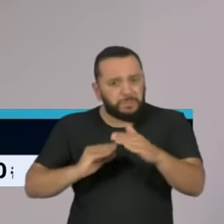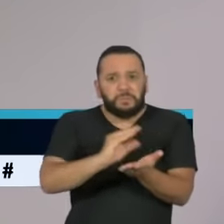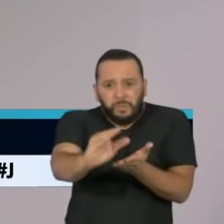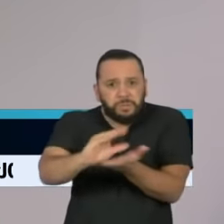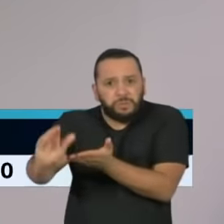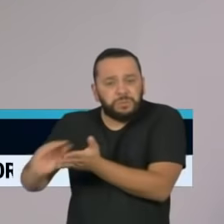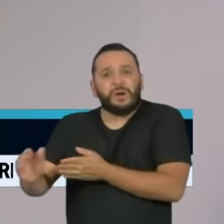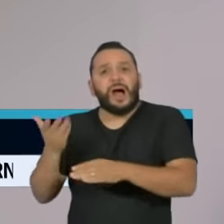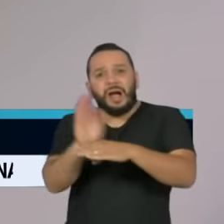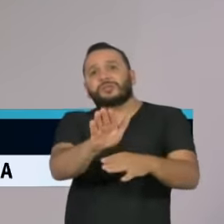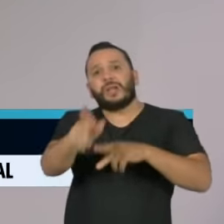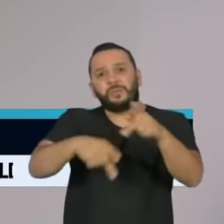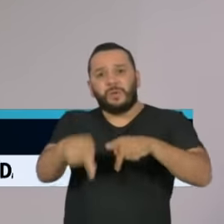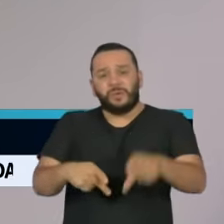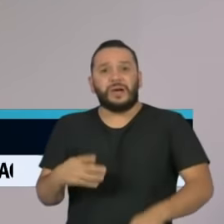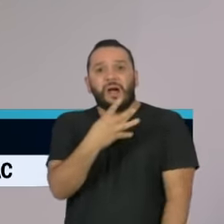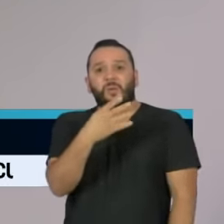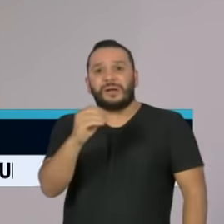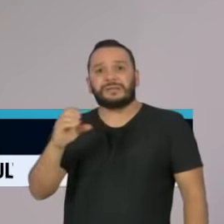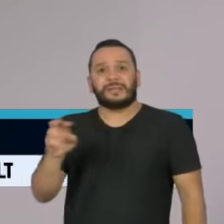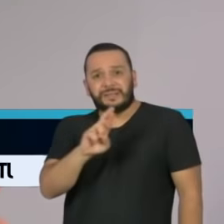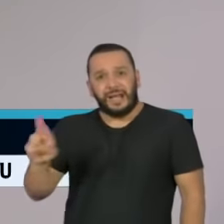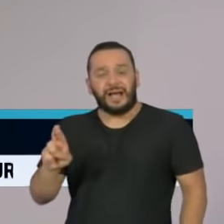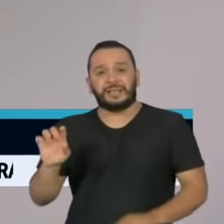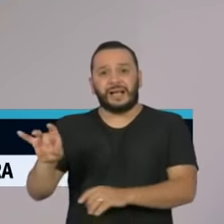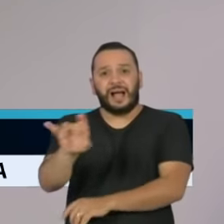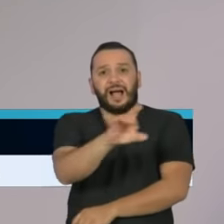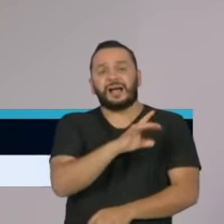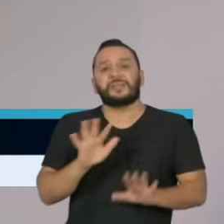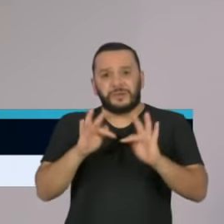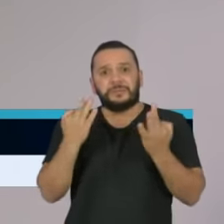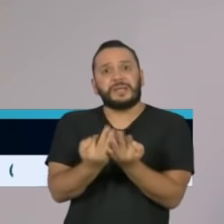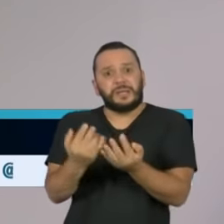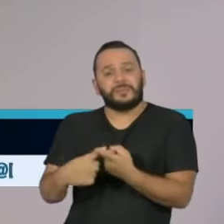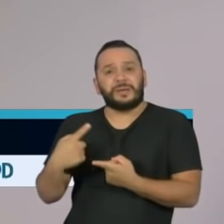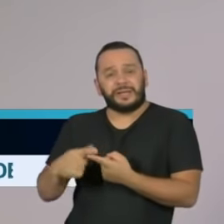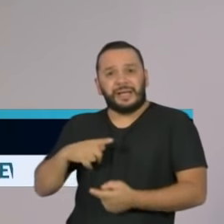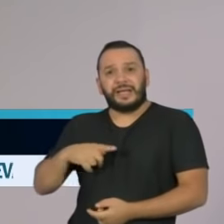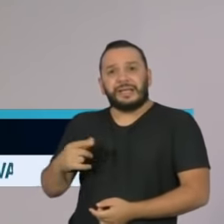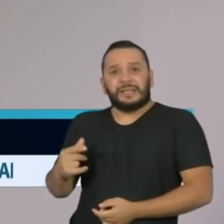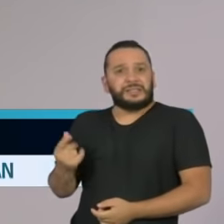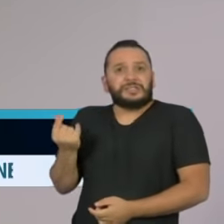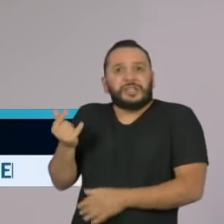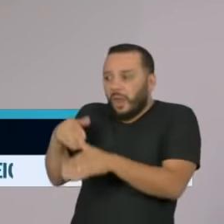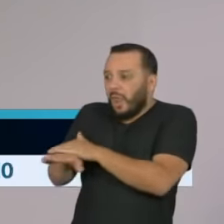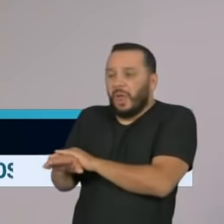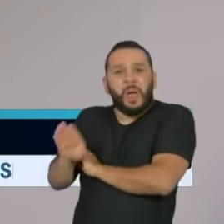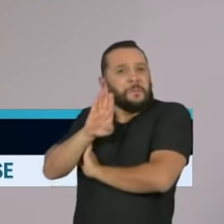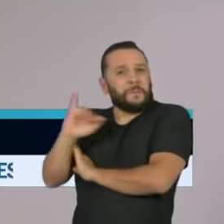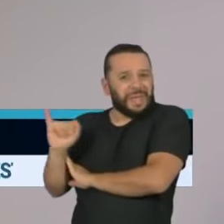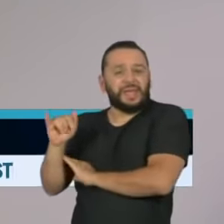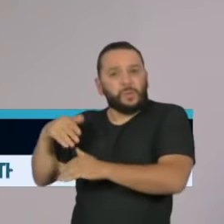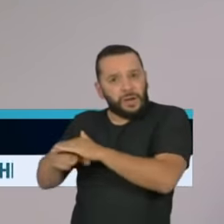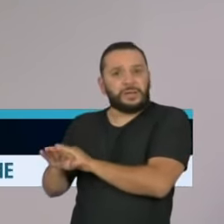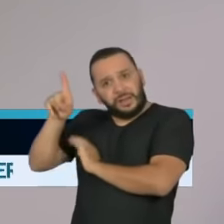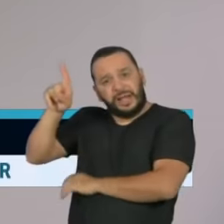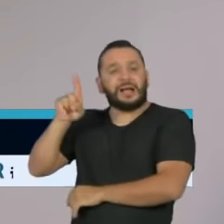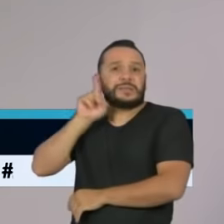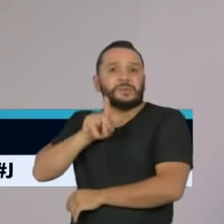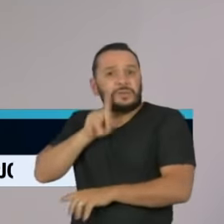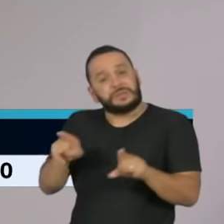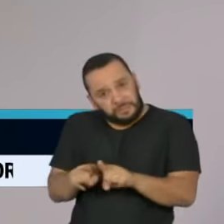e dar R$400 para cada família. O que é isso perto dos bilhões que estão lá armazenados nos Estados Unidos? O que é isso? Não é? Então